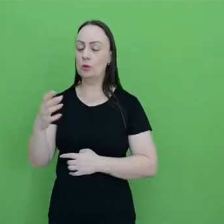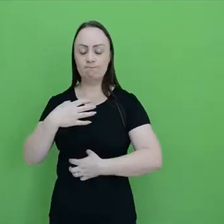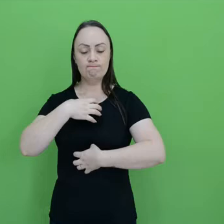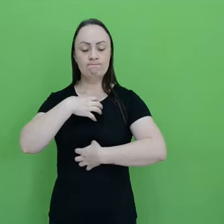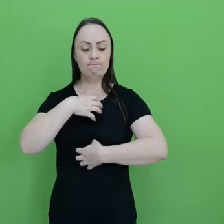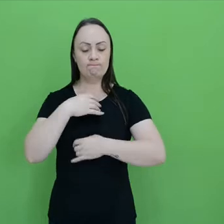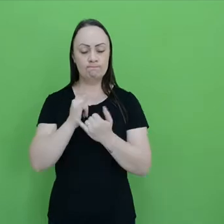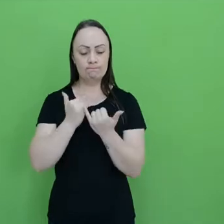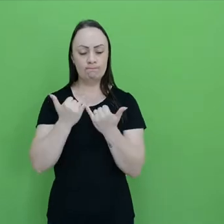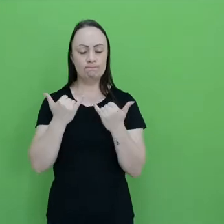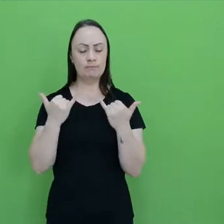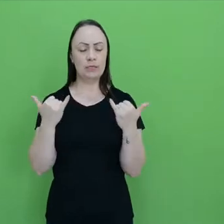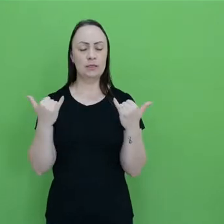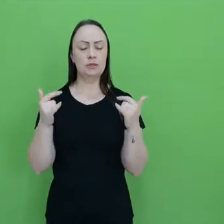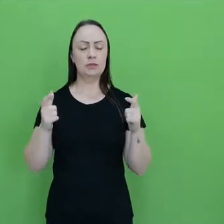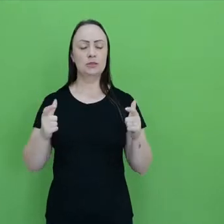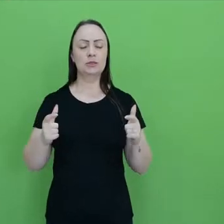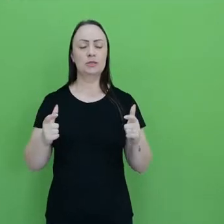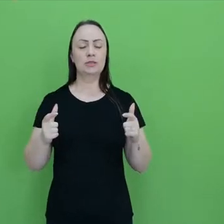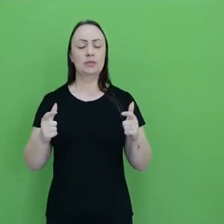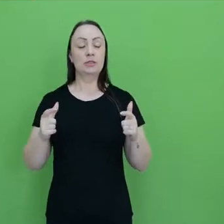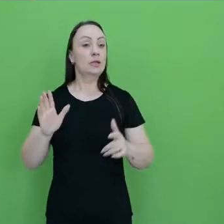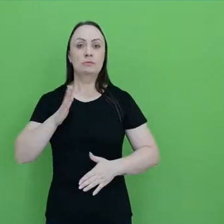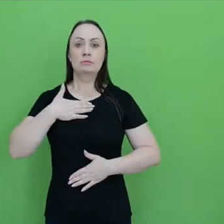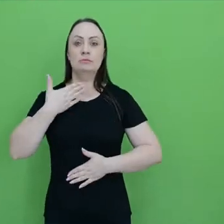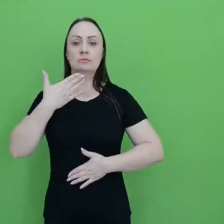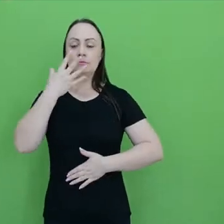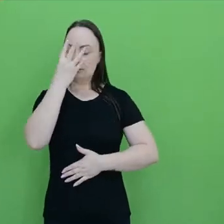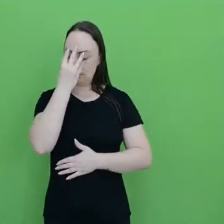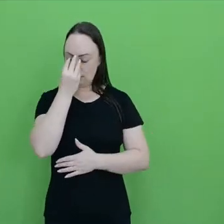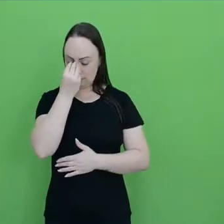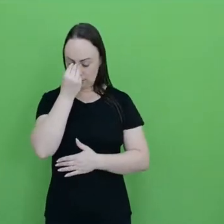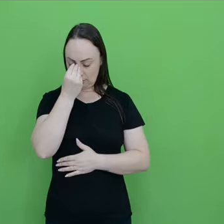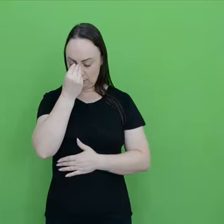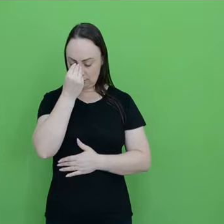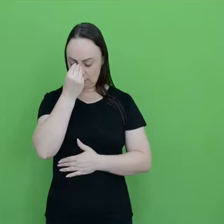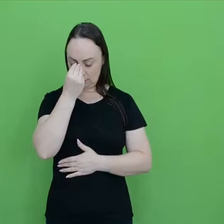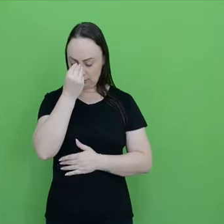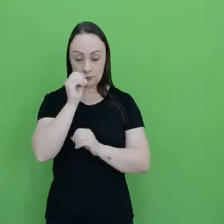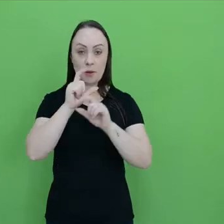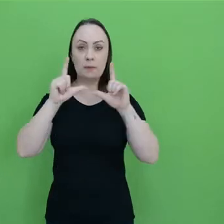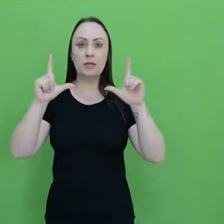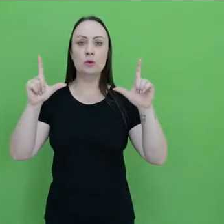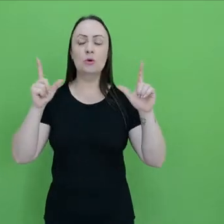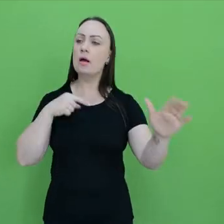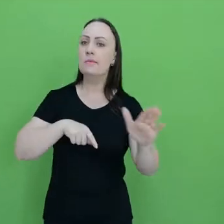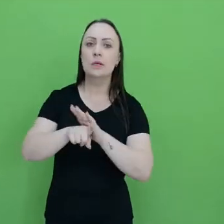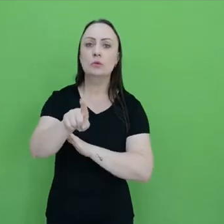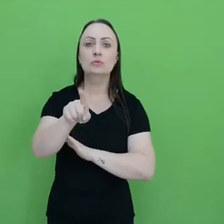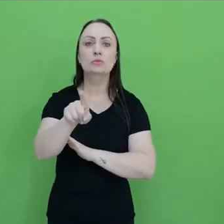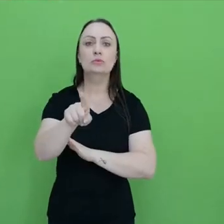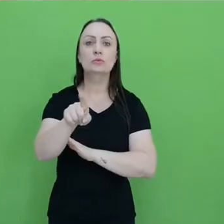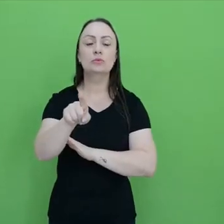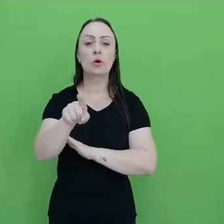sentiu a energia daquele lugar. De repente, ela fechou os olhos e, quando abriu,